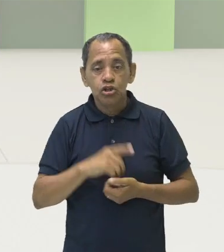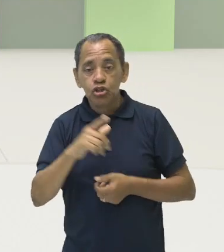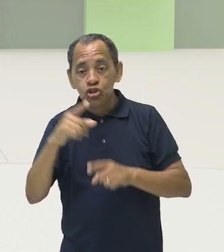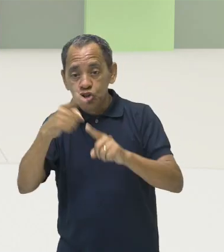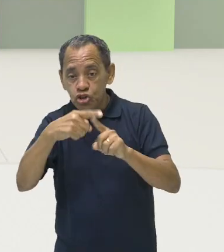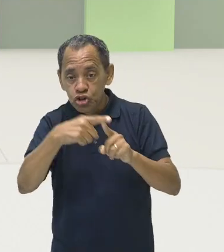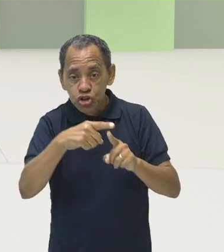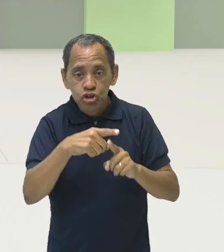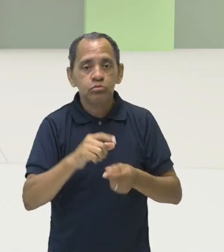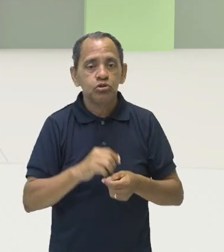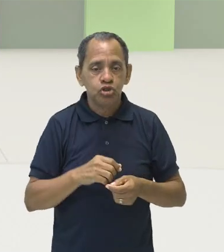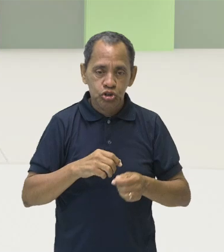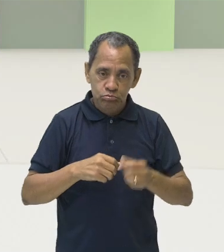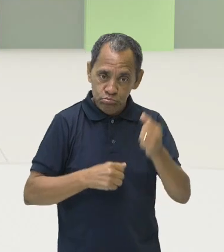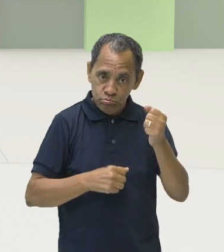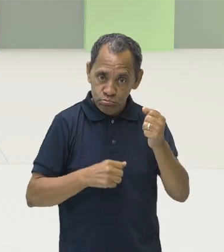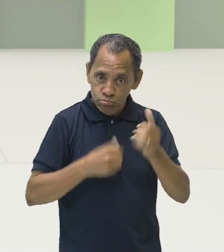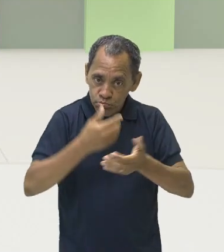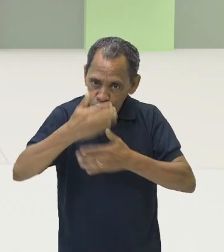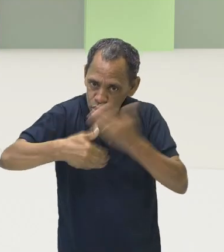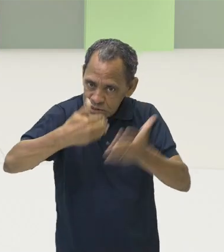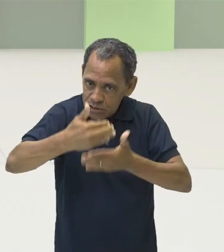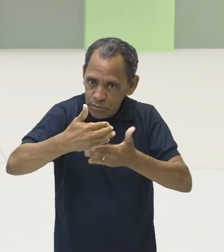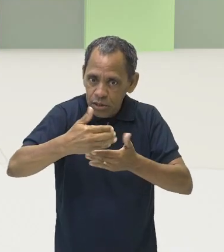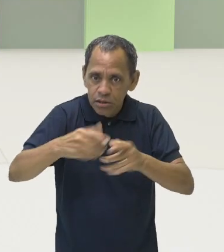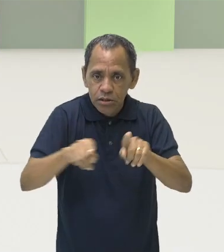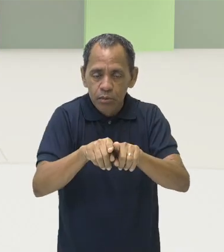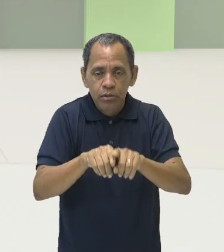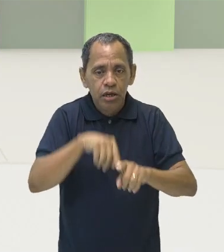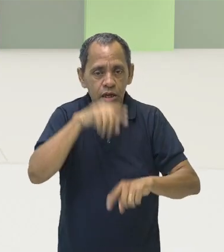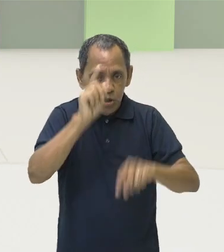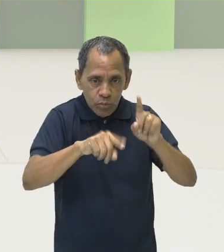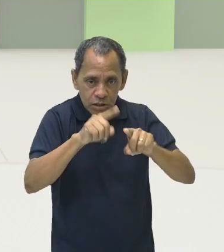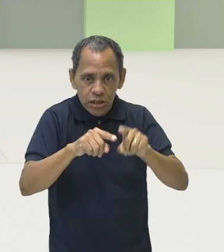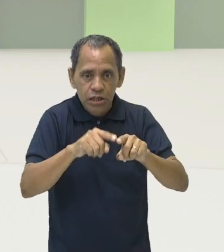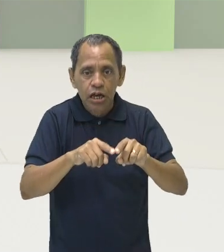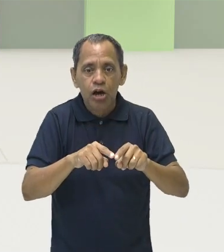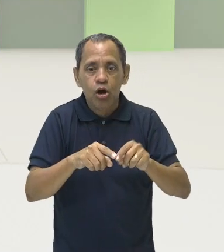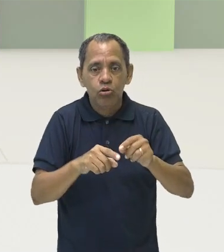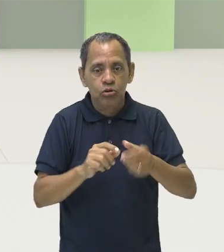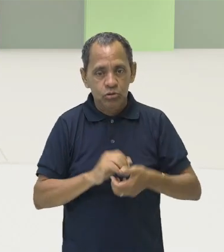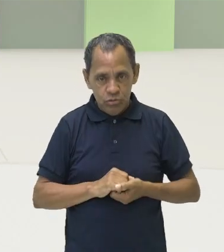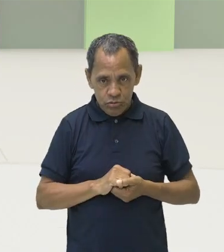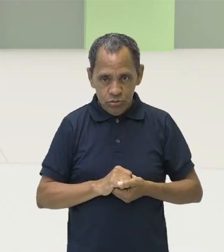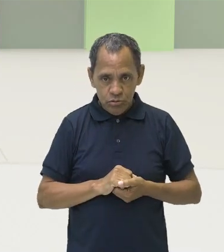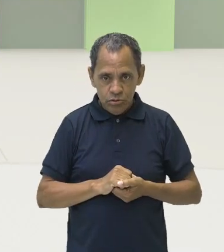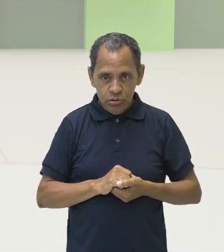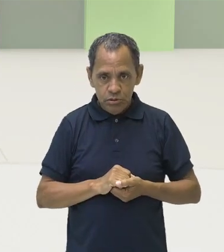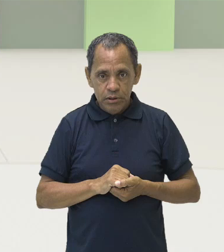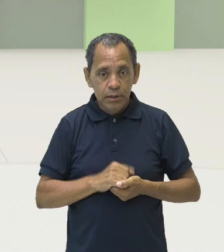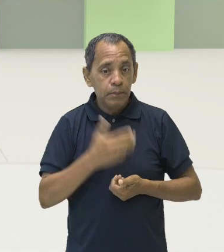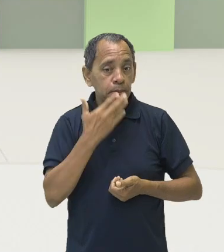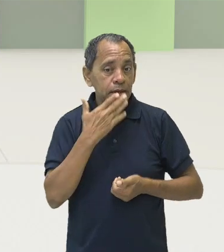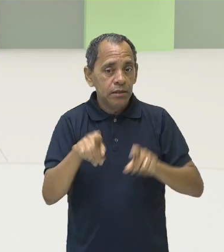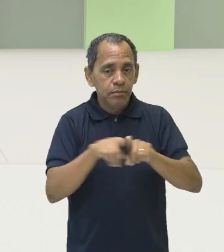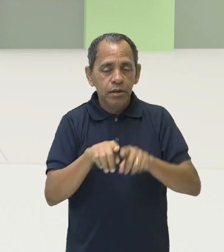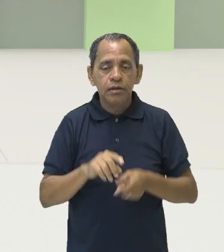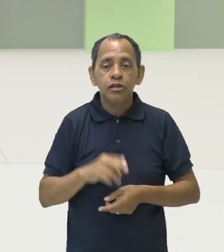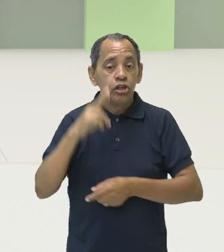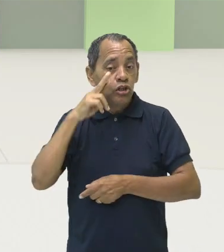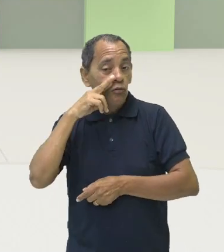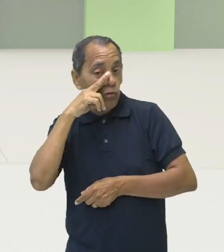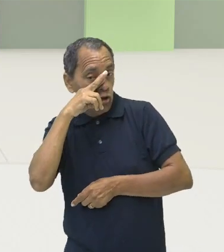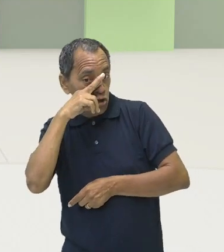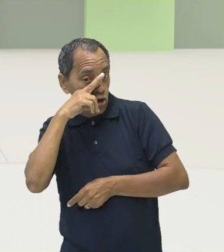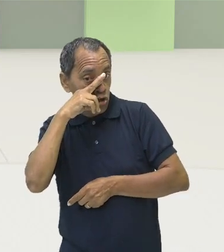do tipo de processamento e dos produtos que a indústria exige. Se, por exemplo, é uma indústria de refrigerante, uma